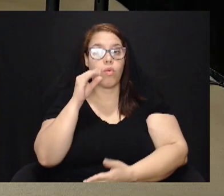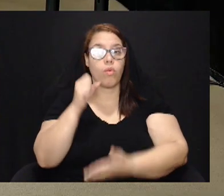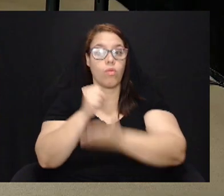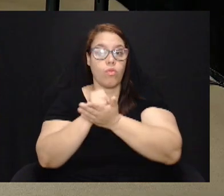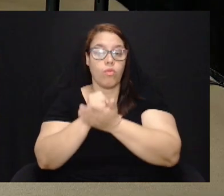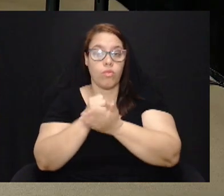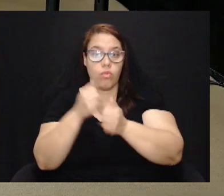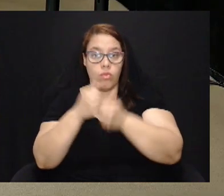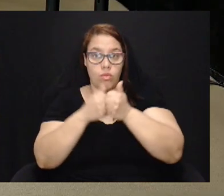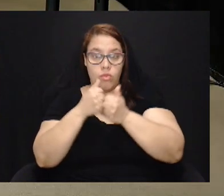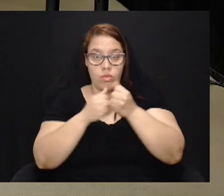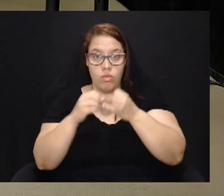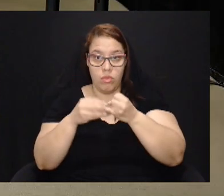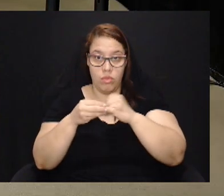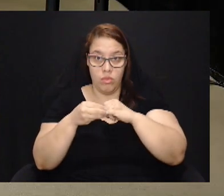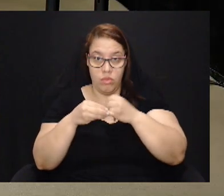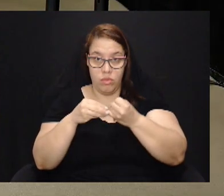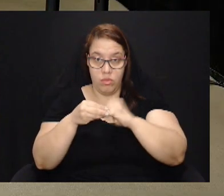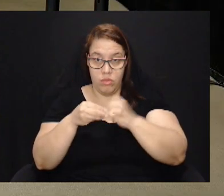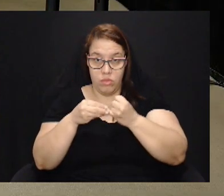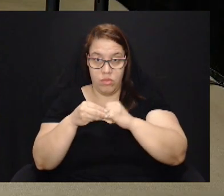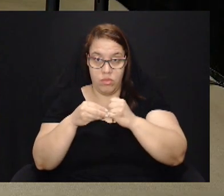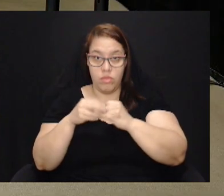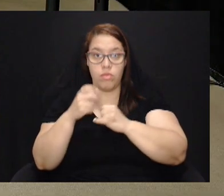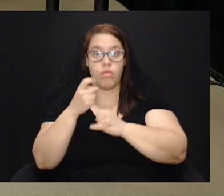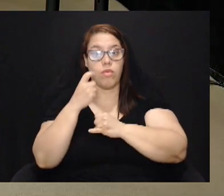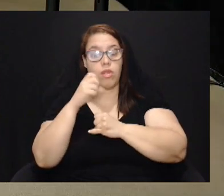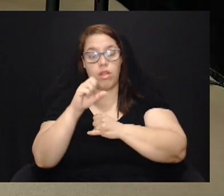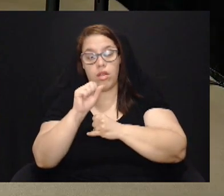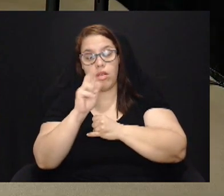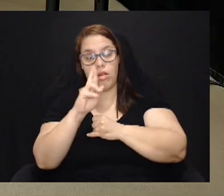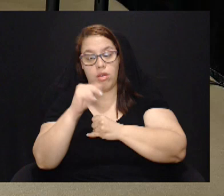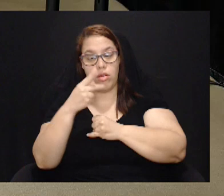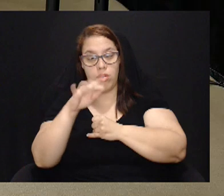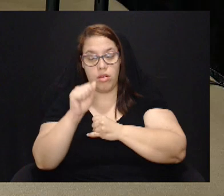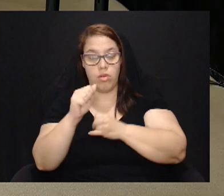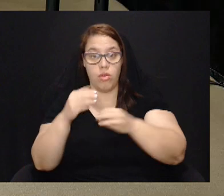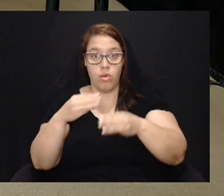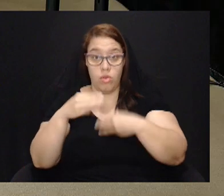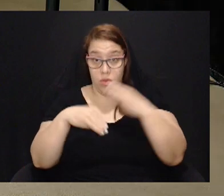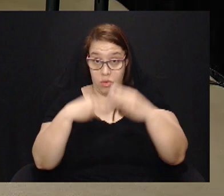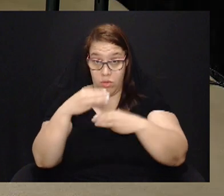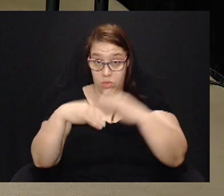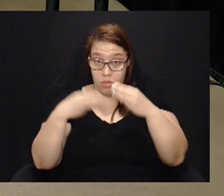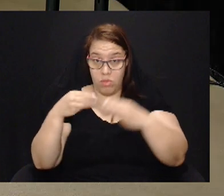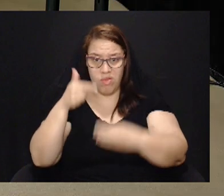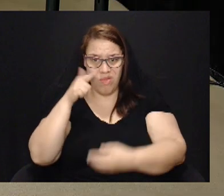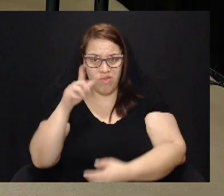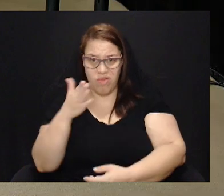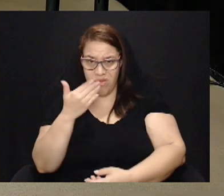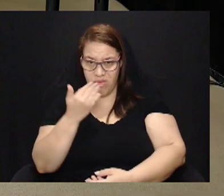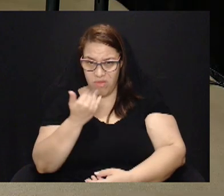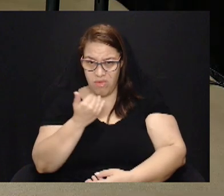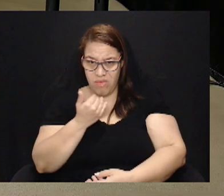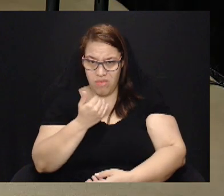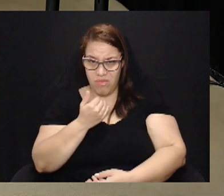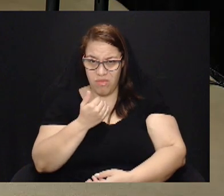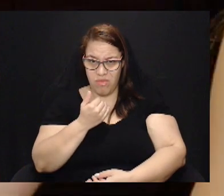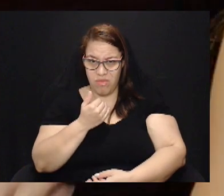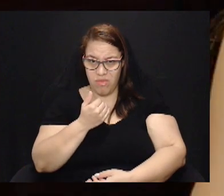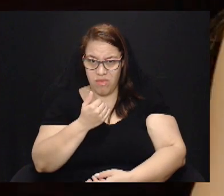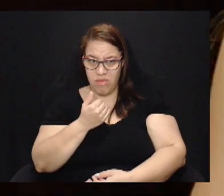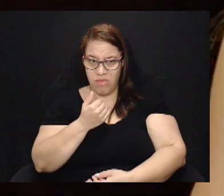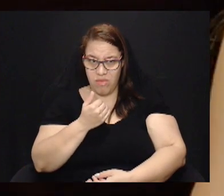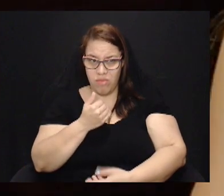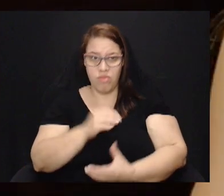feijão, tem a sardinha, tem o macarrão. E a gente consegue se alimentar assim, de uma forma...